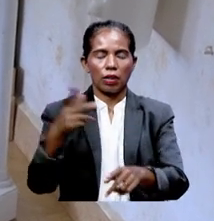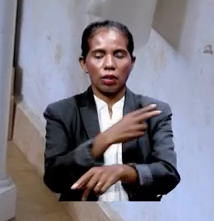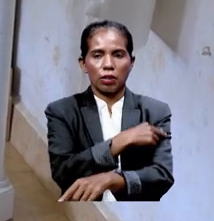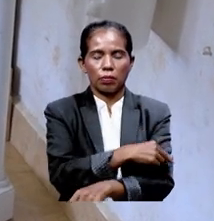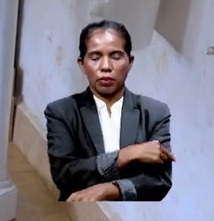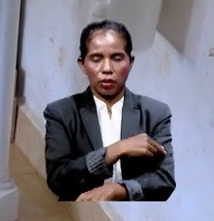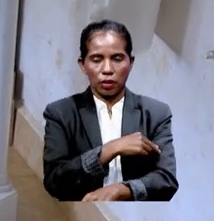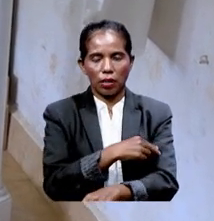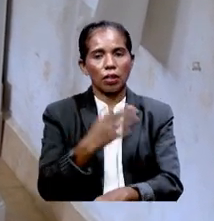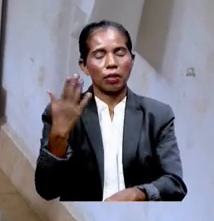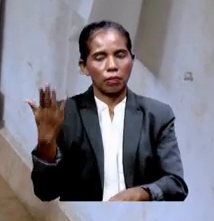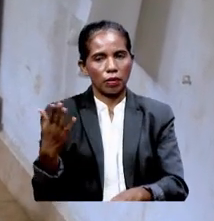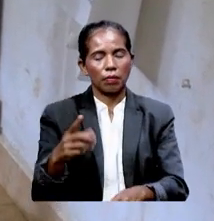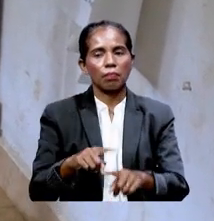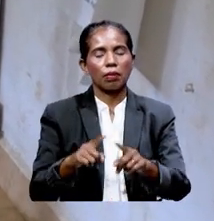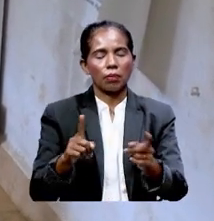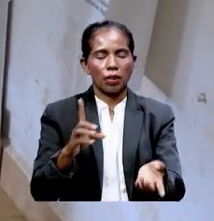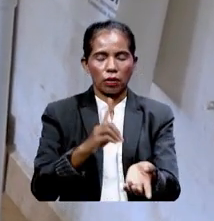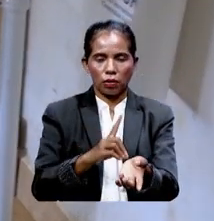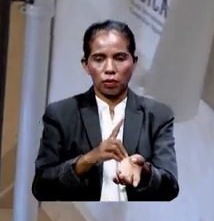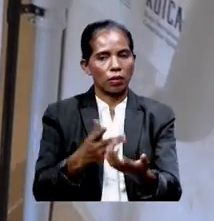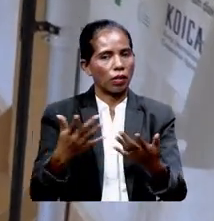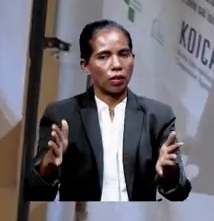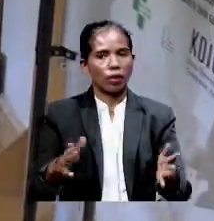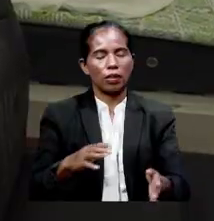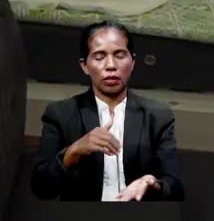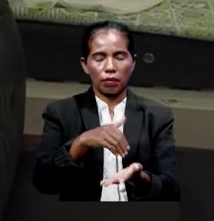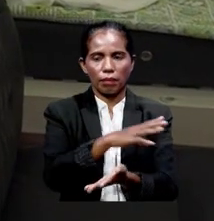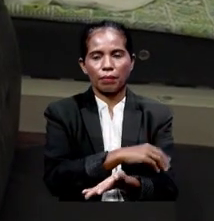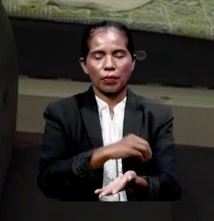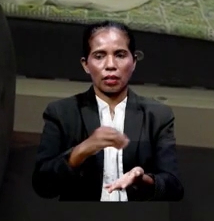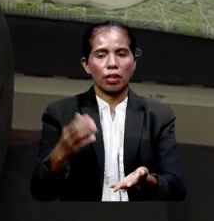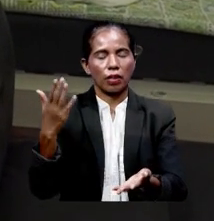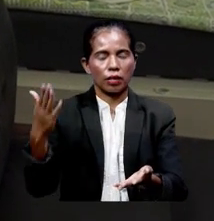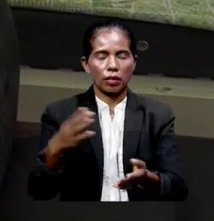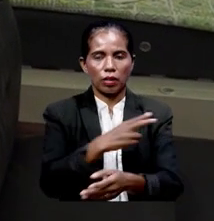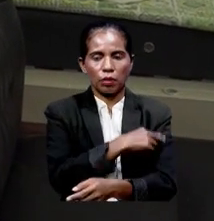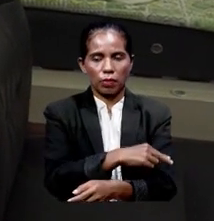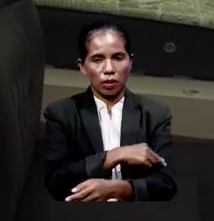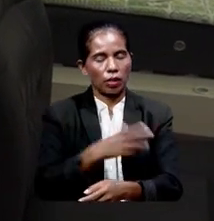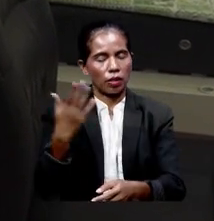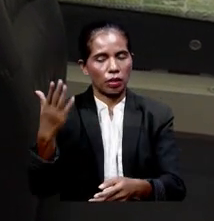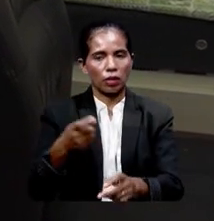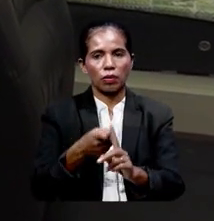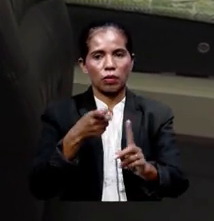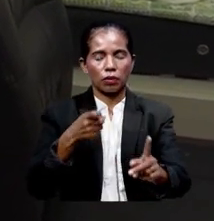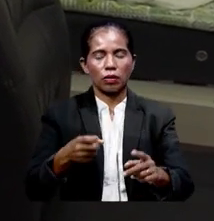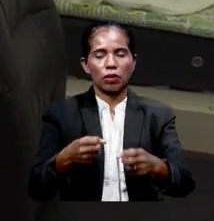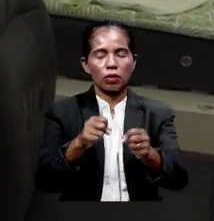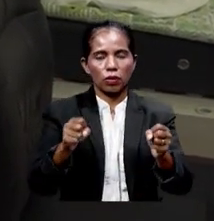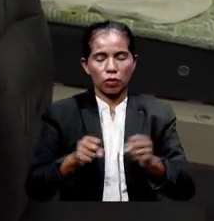saúde refere mai be médico la iha maioria paciente ne behalo tratamento saúde ia centro saúde ne mai husi suku